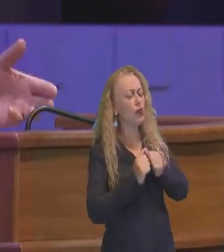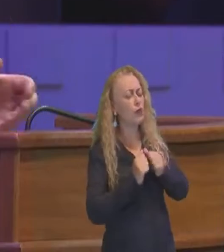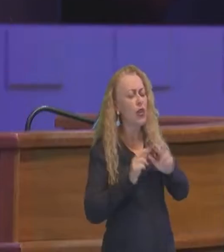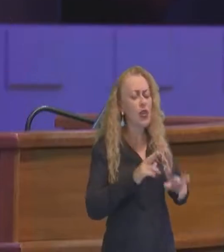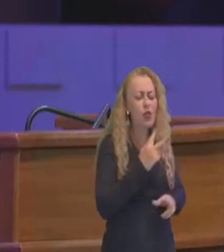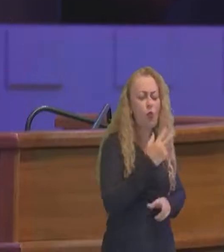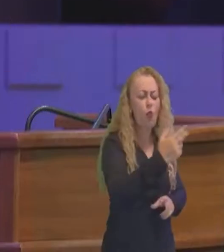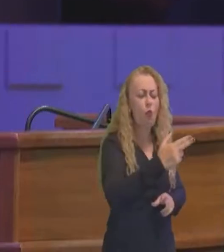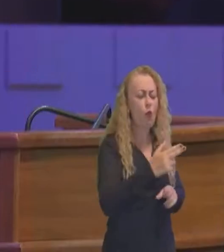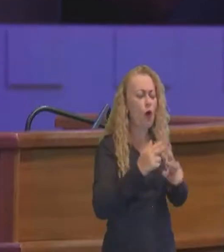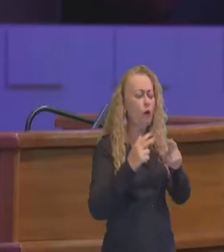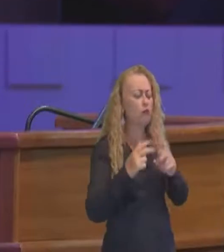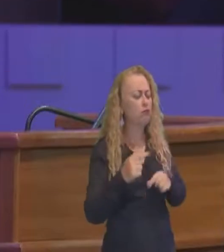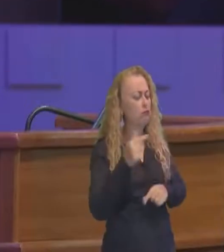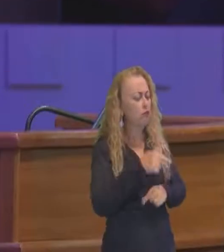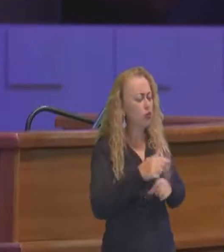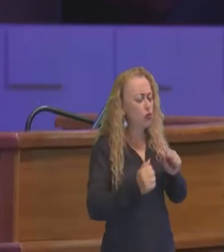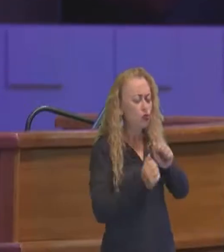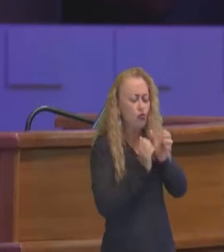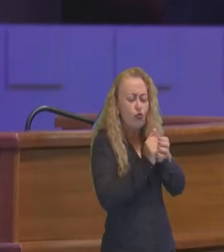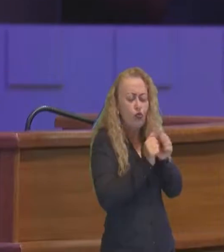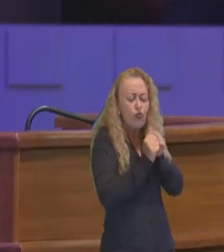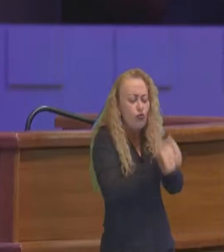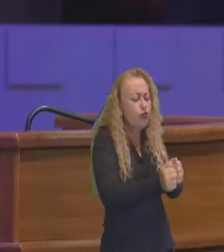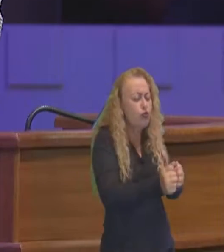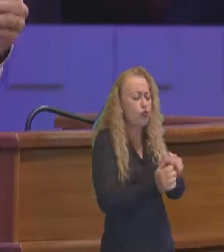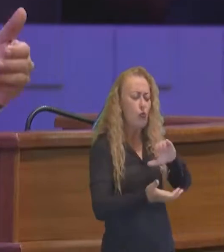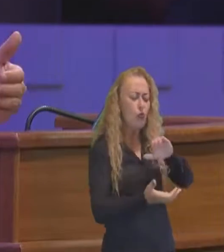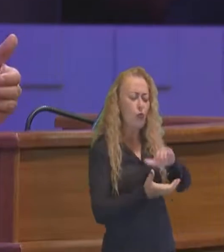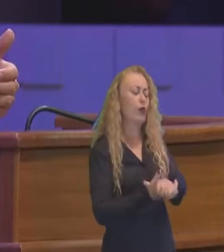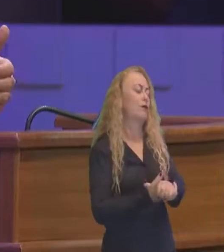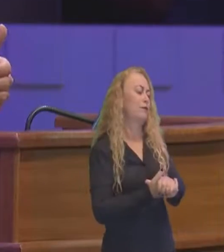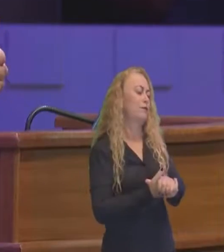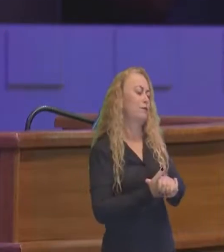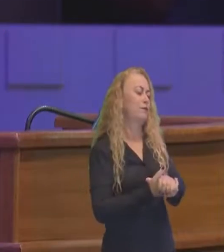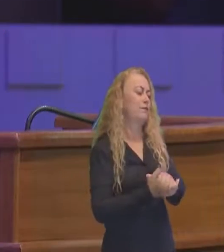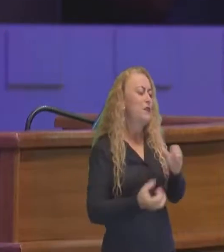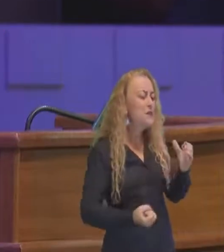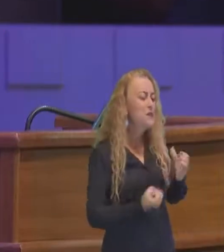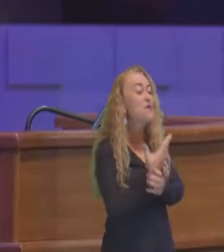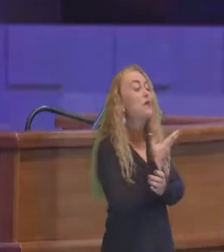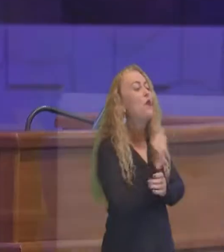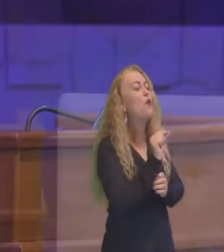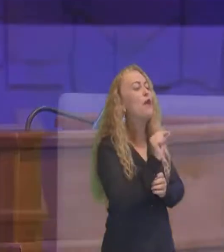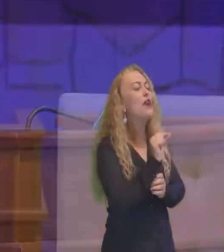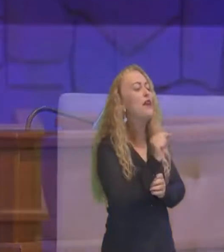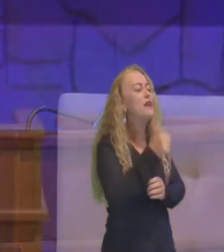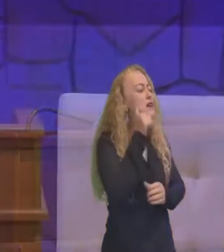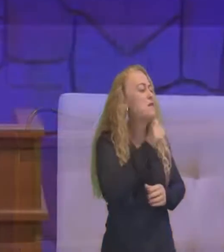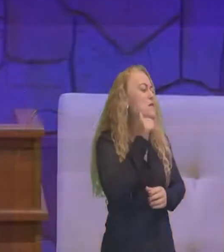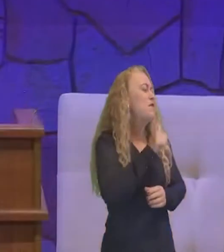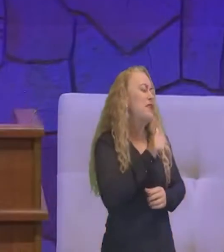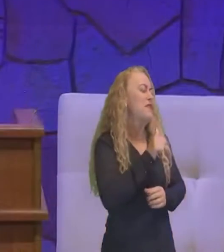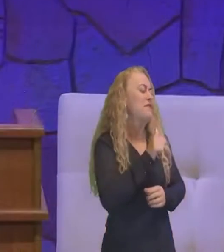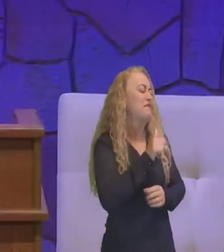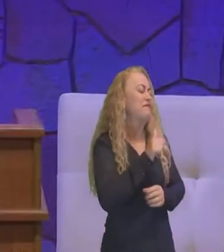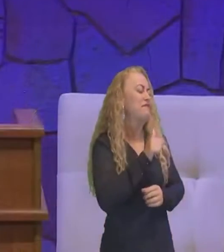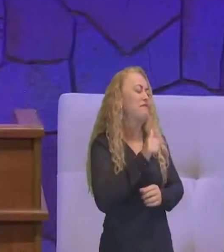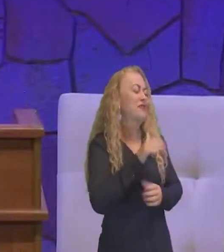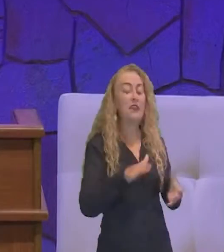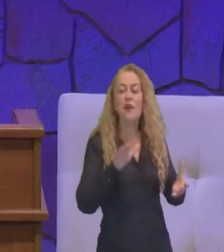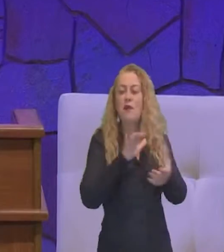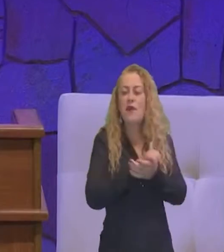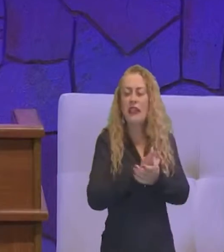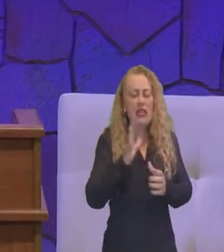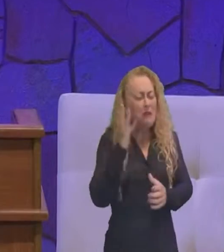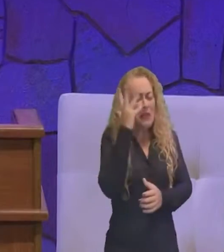Deus criou a mulher. O primeiro casamento celebrado na face da terra foi um dos casamentos mais lindos e maravilhosos, irmãos. E